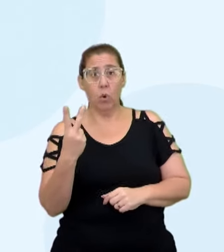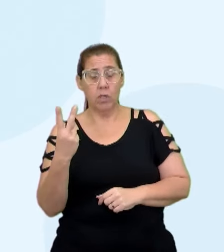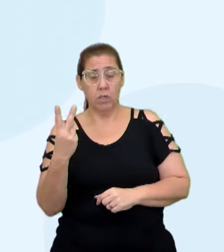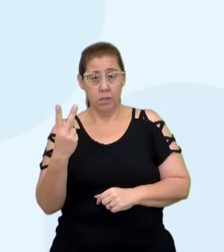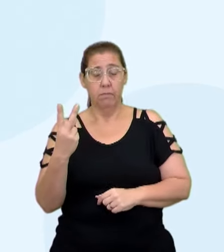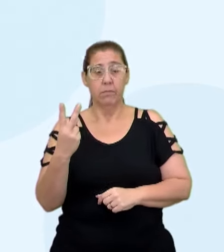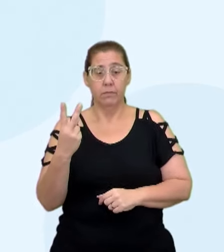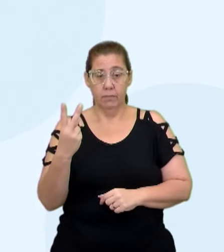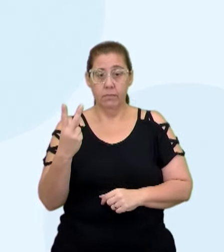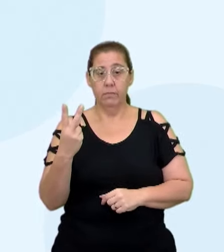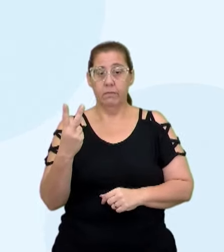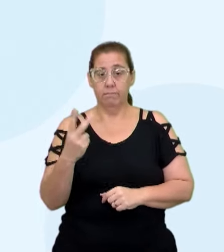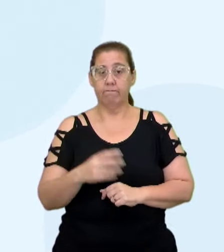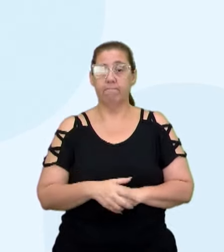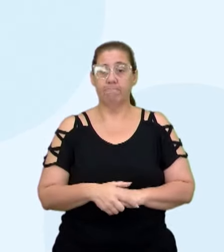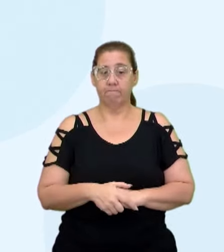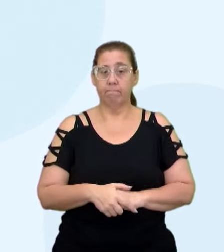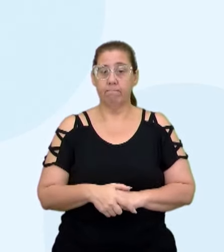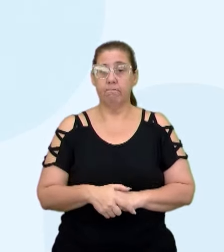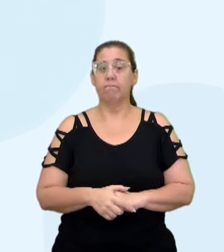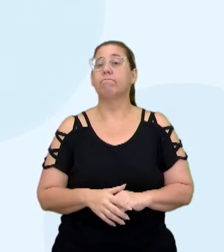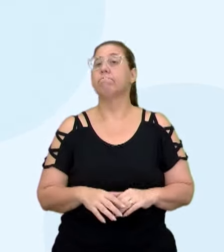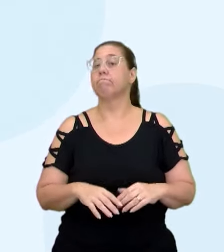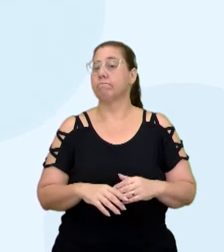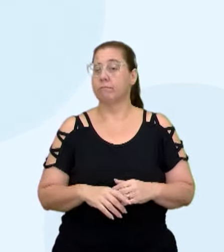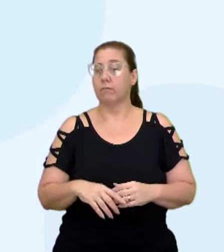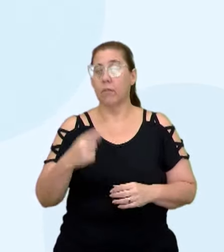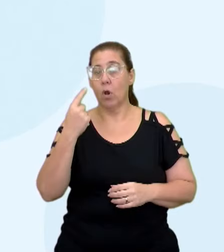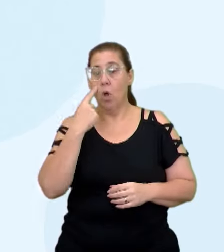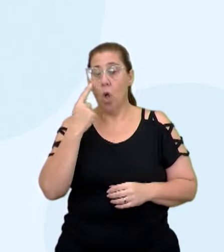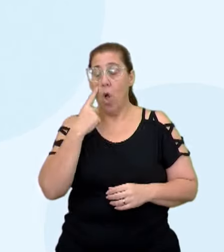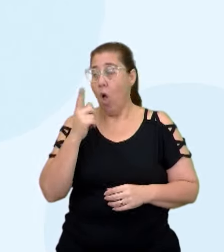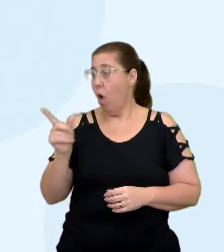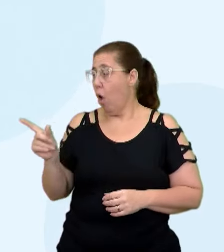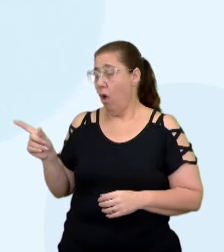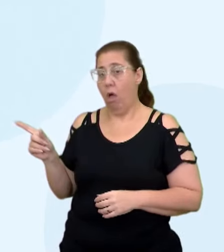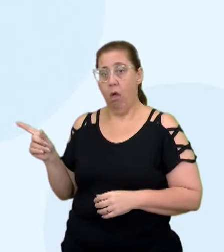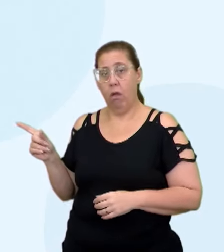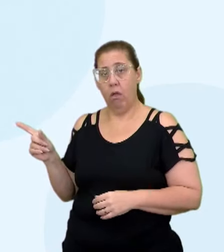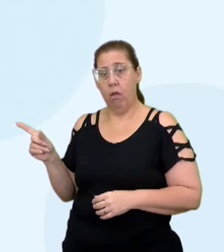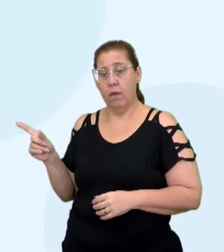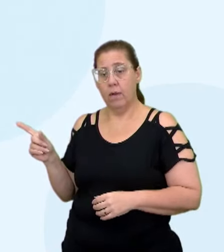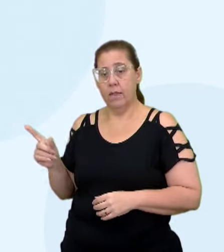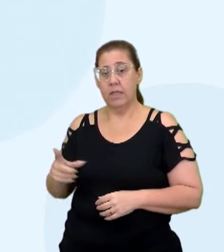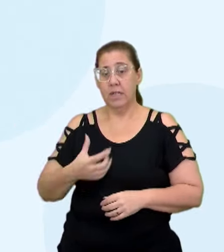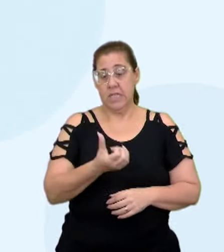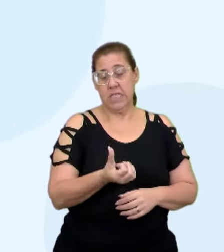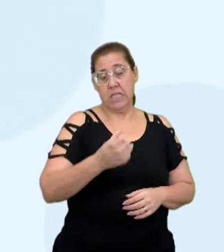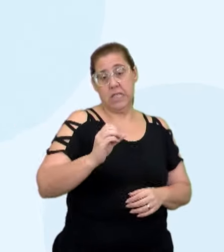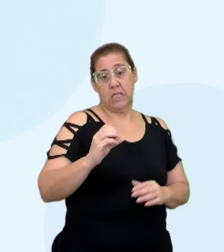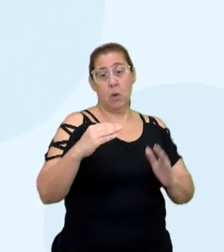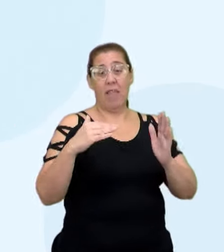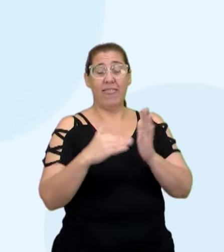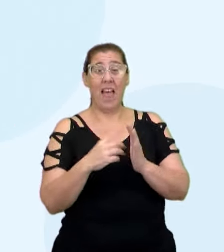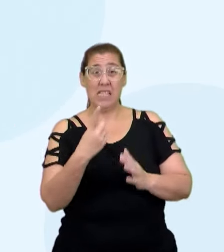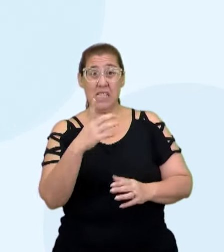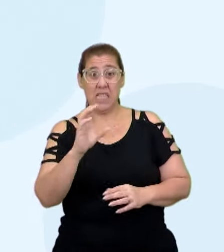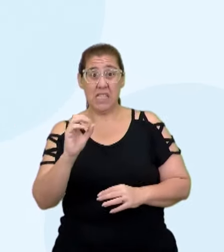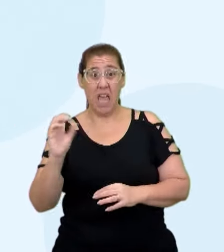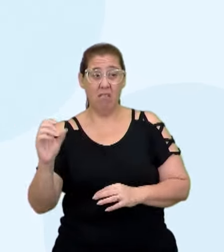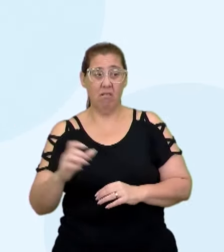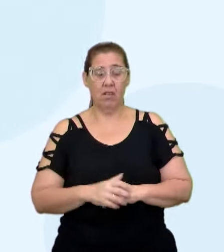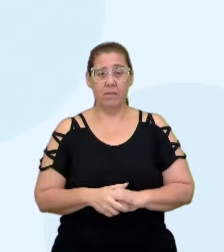132 miligramas por decilitro. E olha o valor de referência, é de 65 a